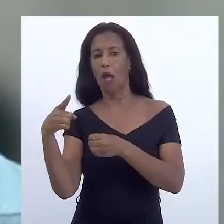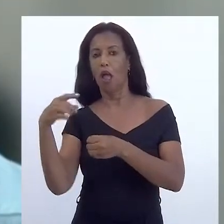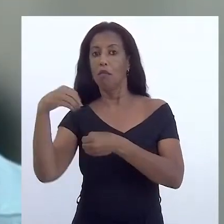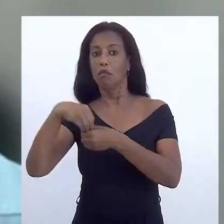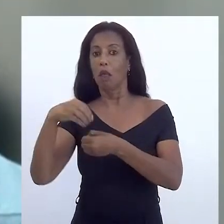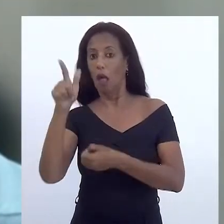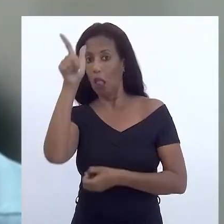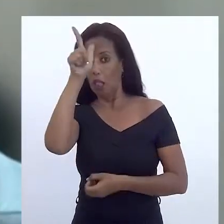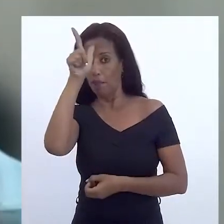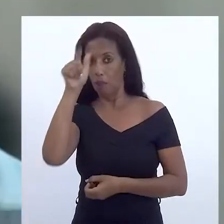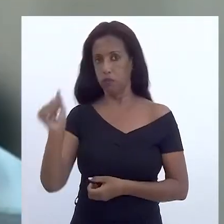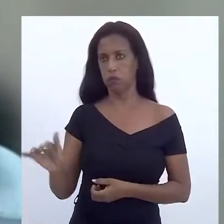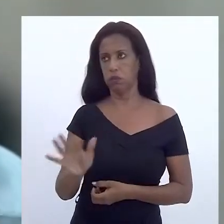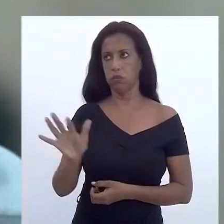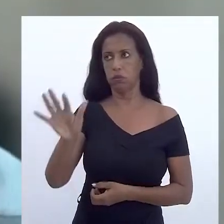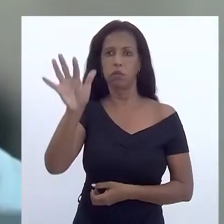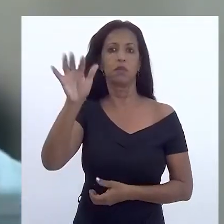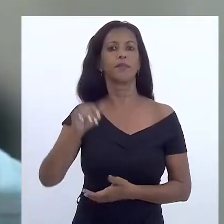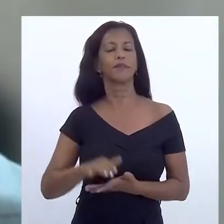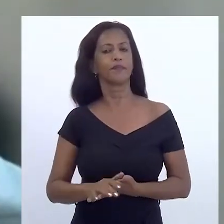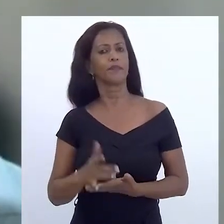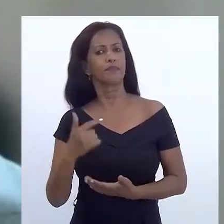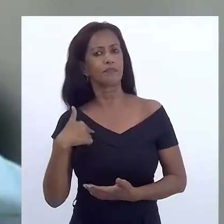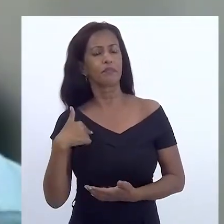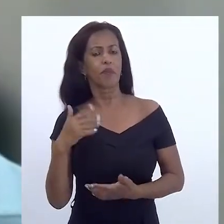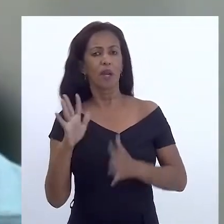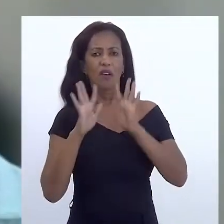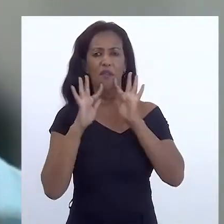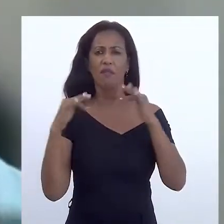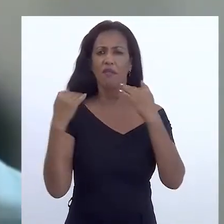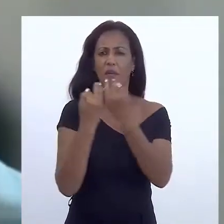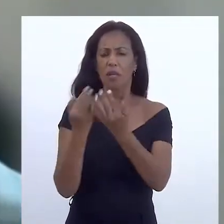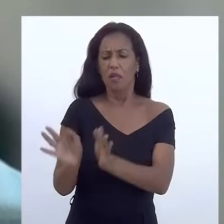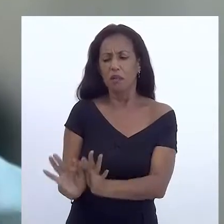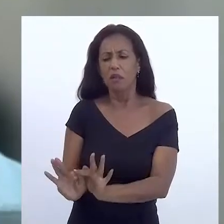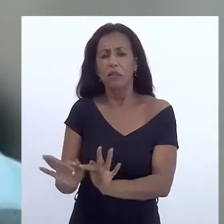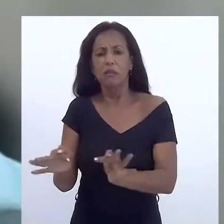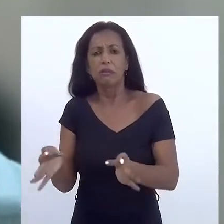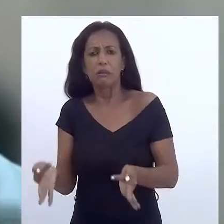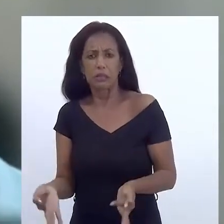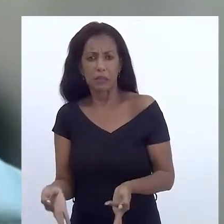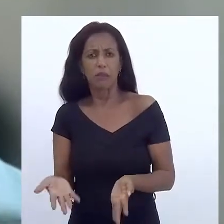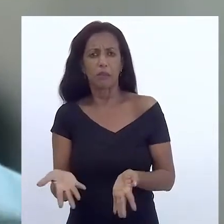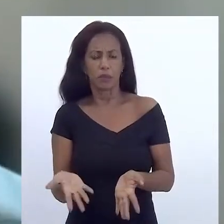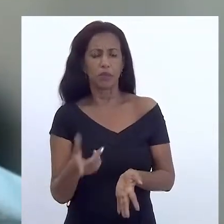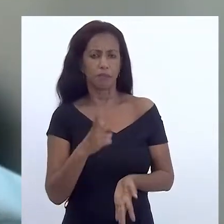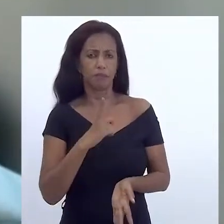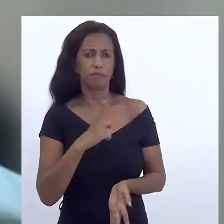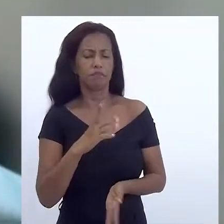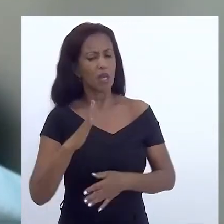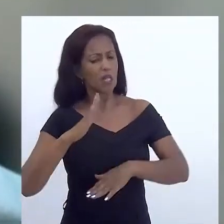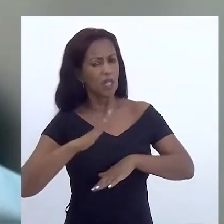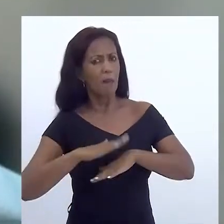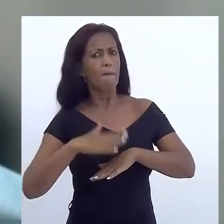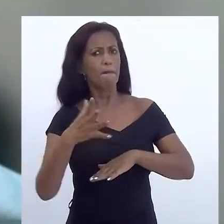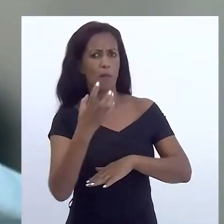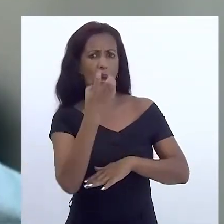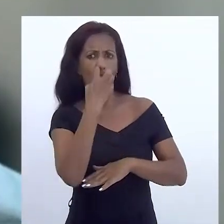complexo do Alemão. Então, uma família de origem humilde, mas que tivemos mais de uma espécie